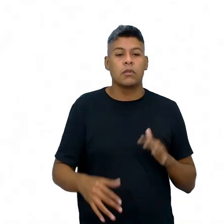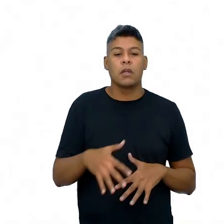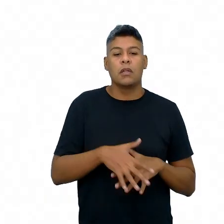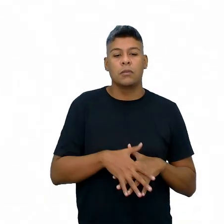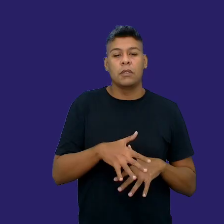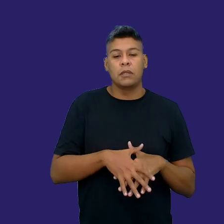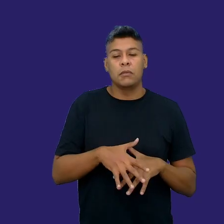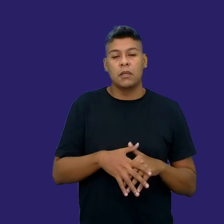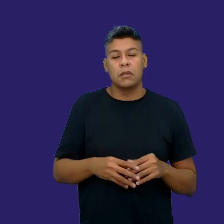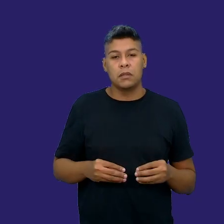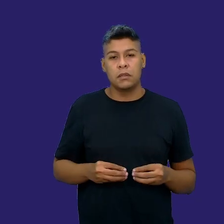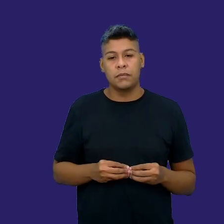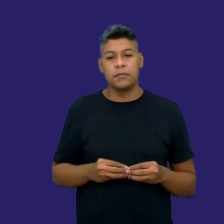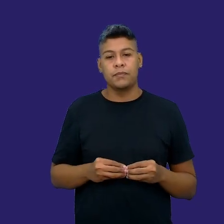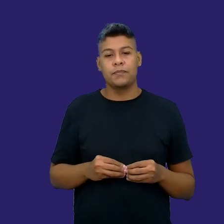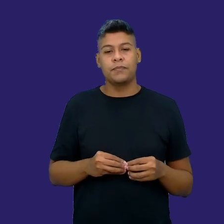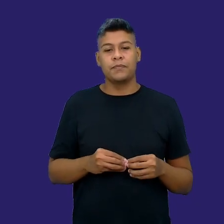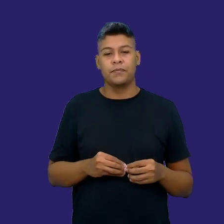matemática.